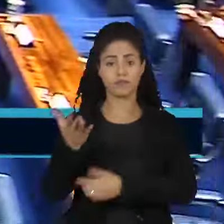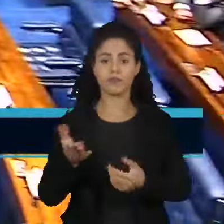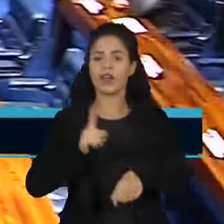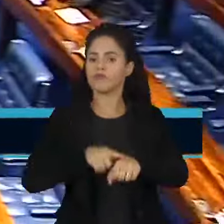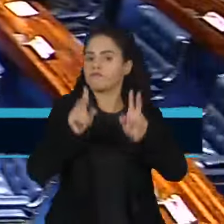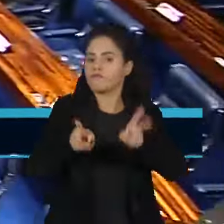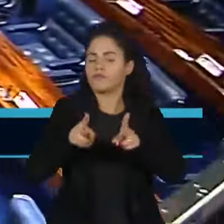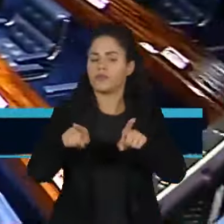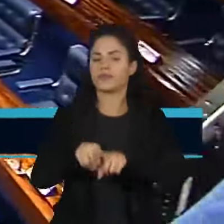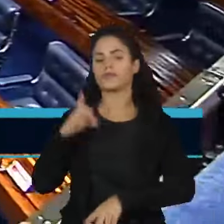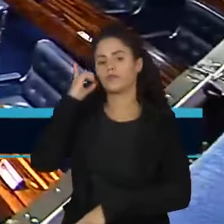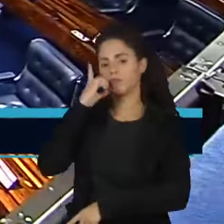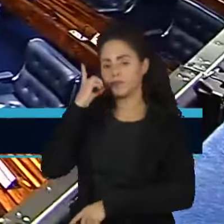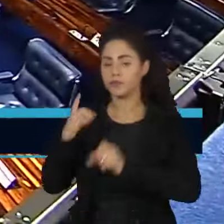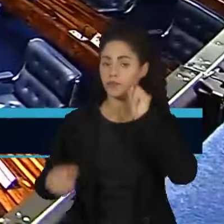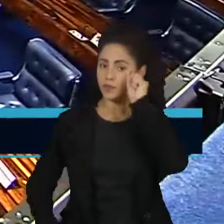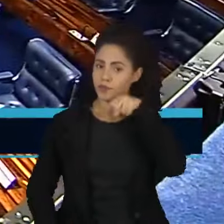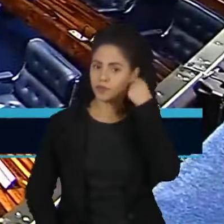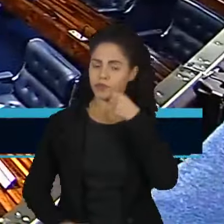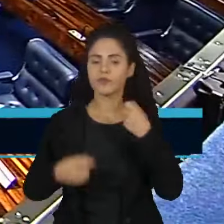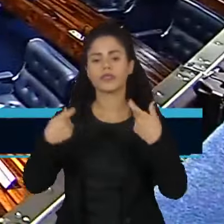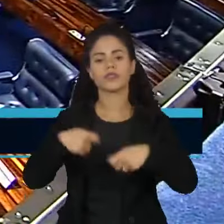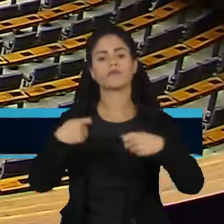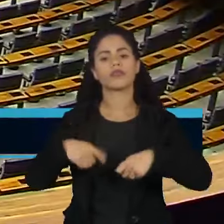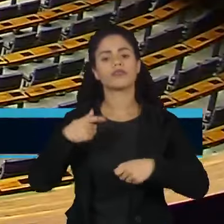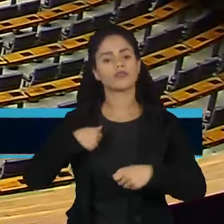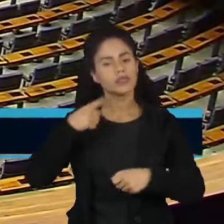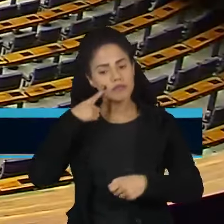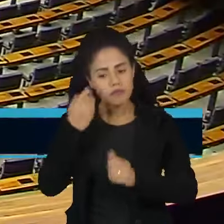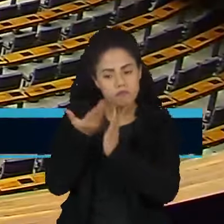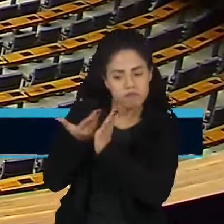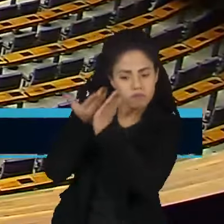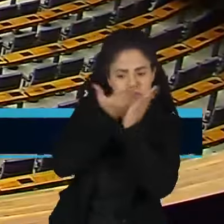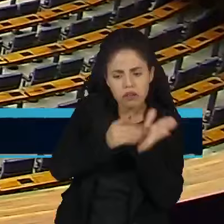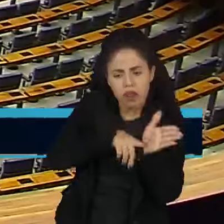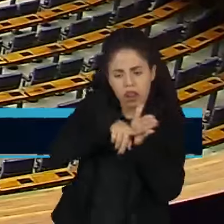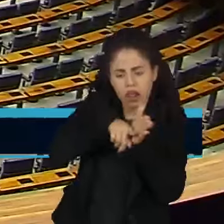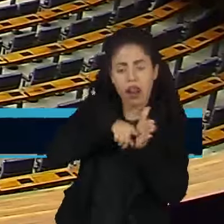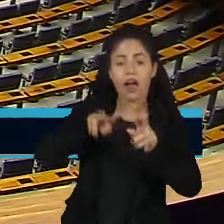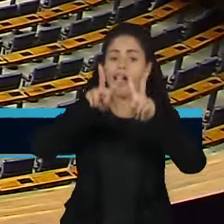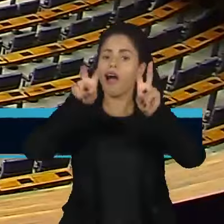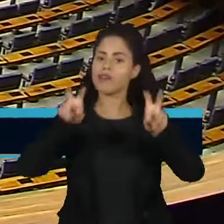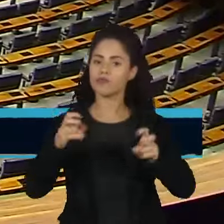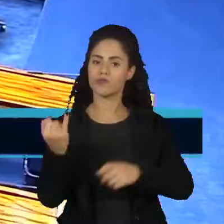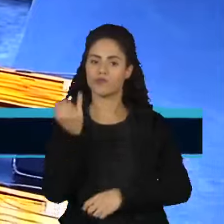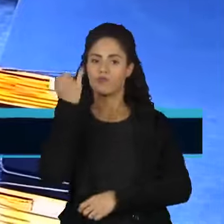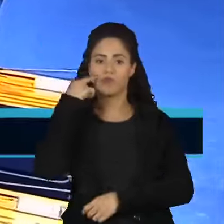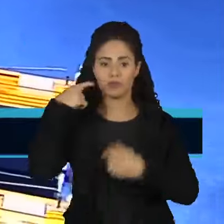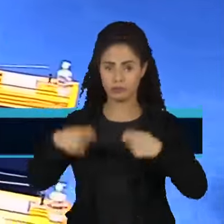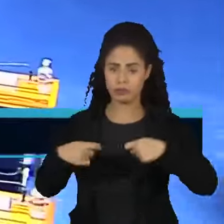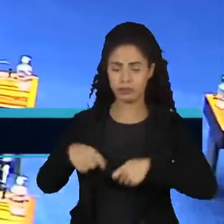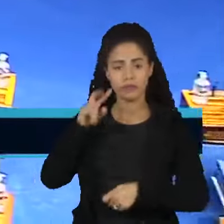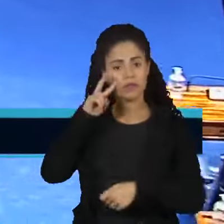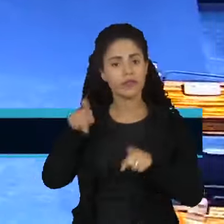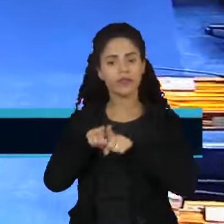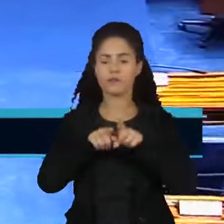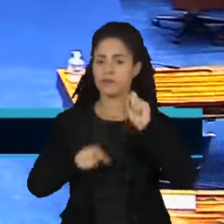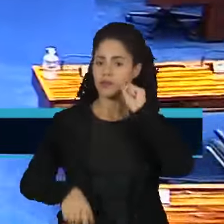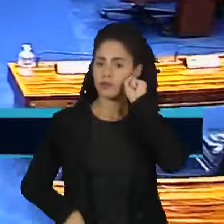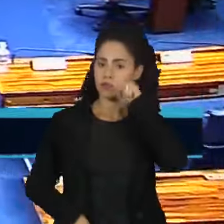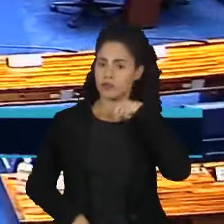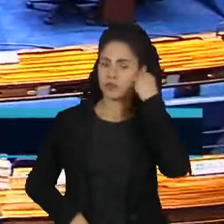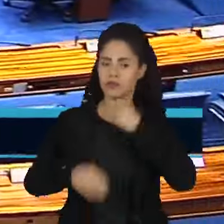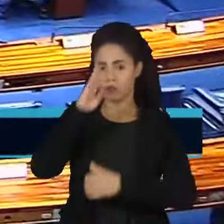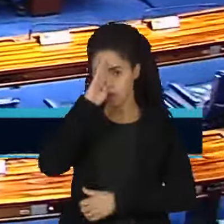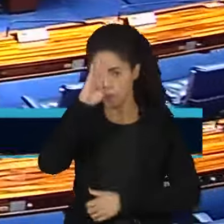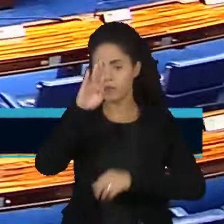tempo, deputados e senadores precisam se debruçar sobre uma série de assuntos controversos. No Senado, a